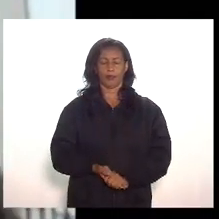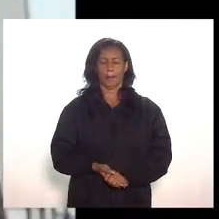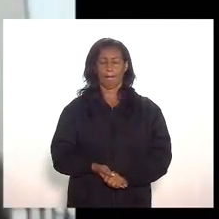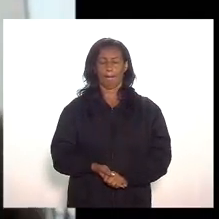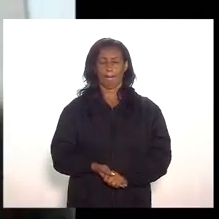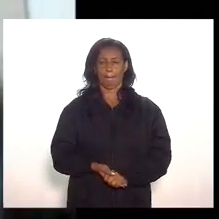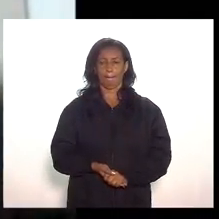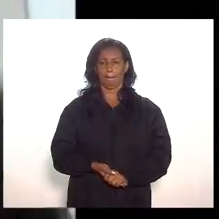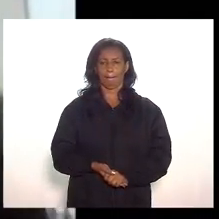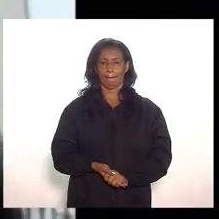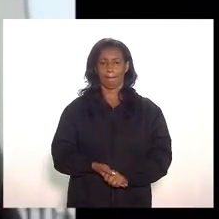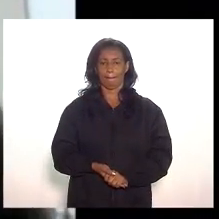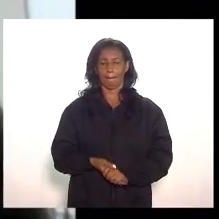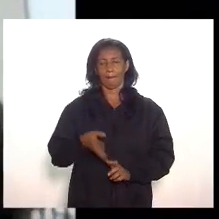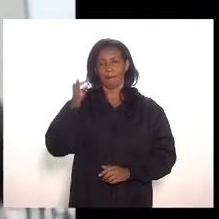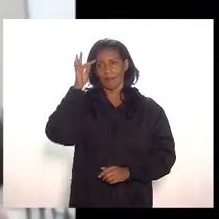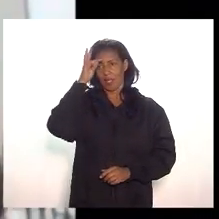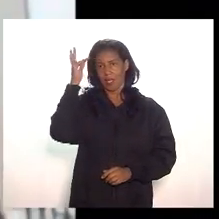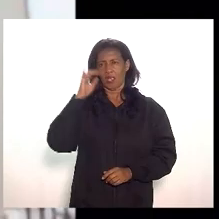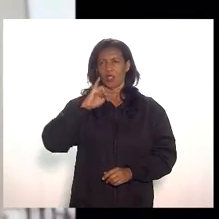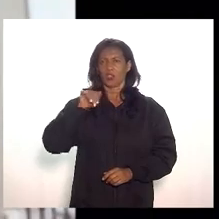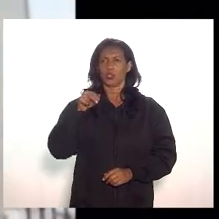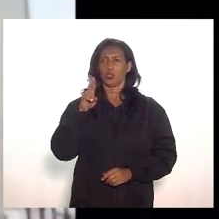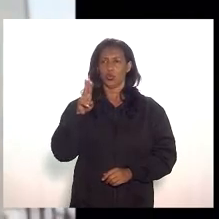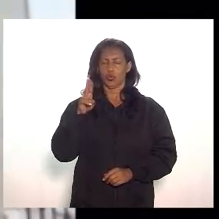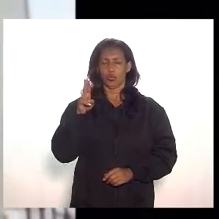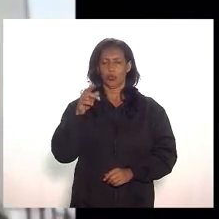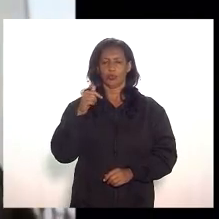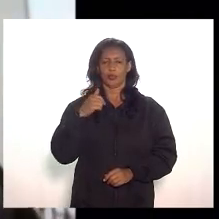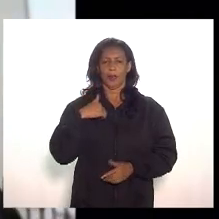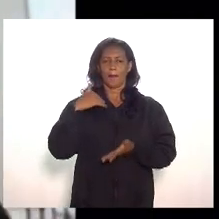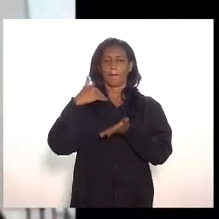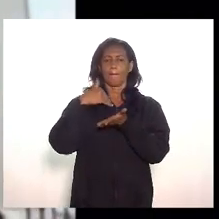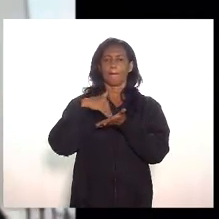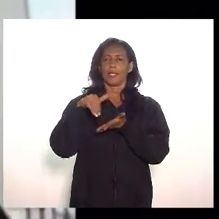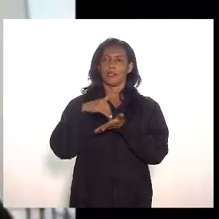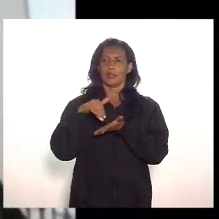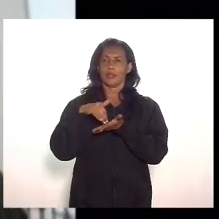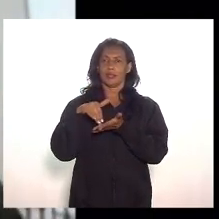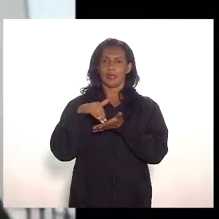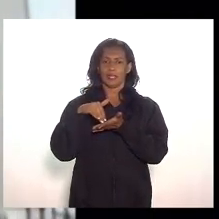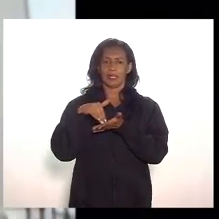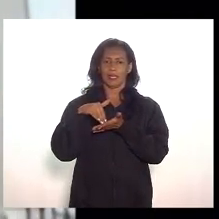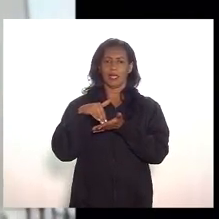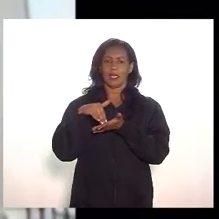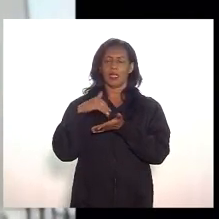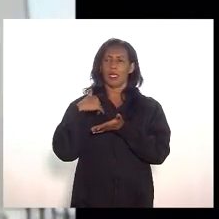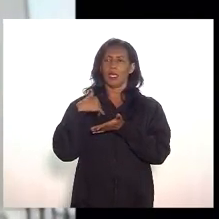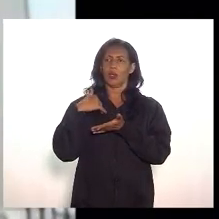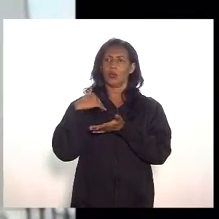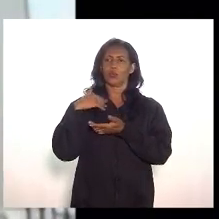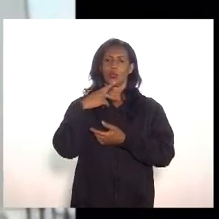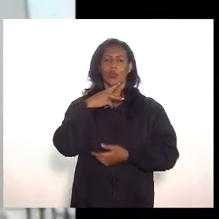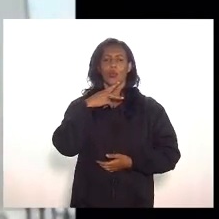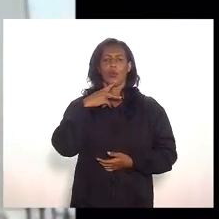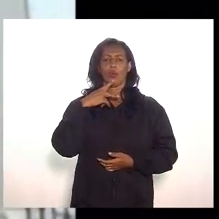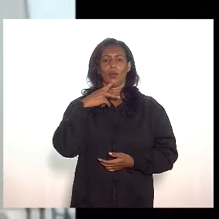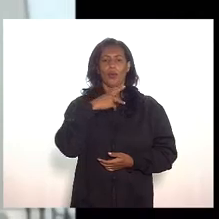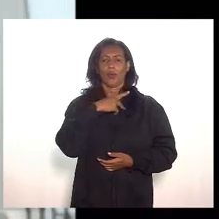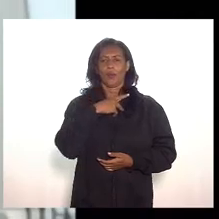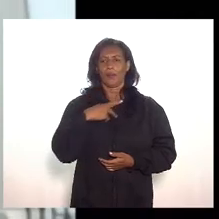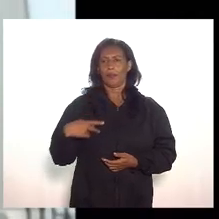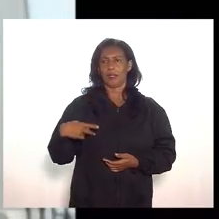você é bem objetivo. Como presidente da Comissão de Educação, quando esse projeto veio à pauta a primeira vez, apresentei a questão de ordem para que o